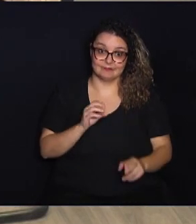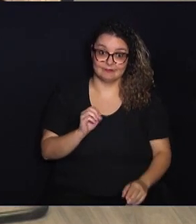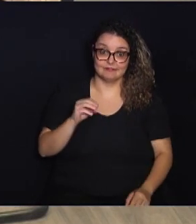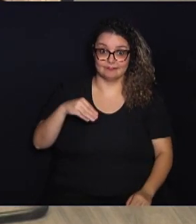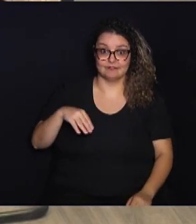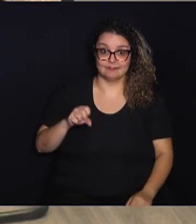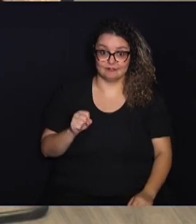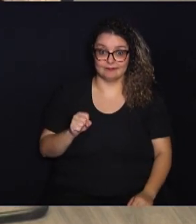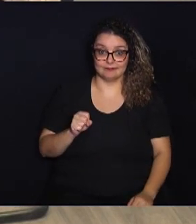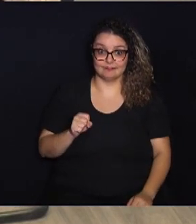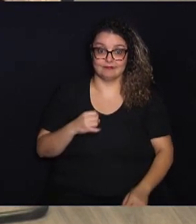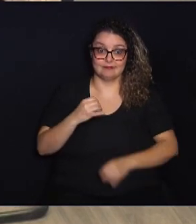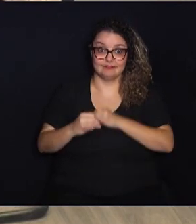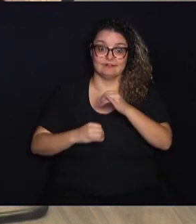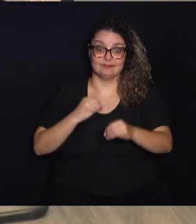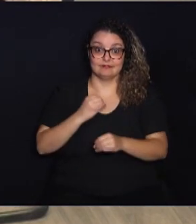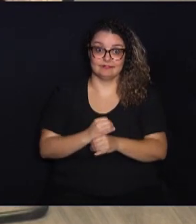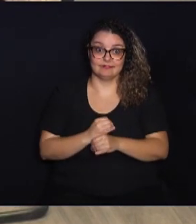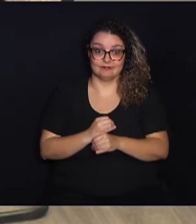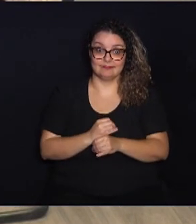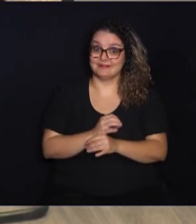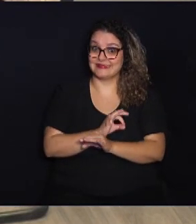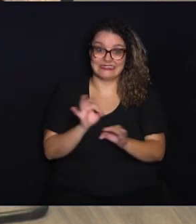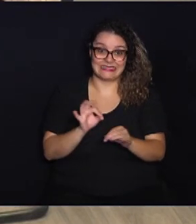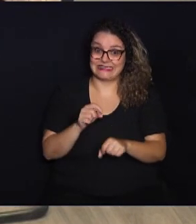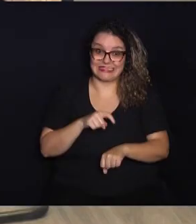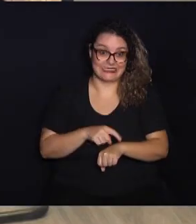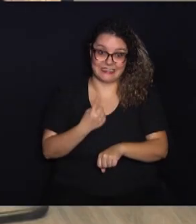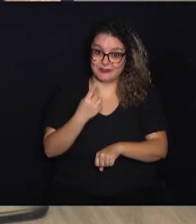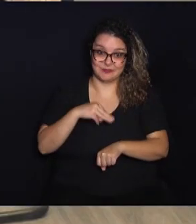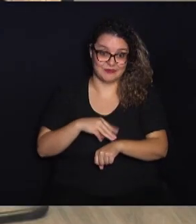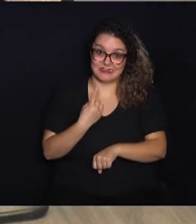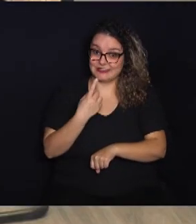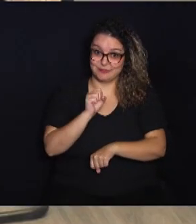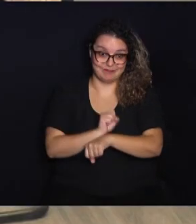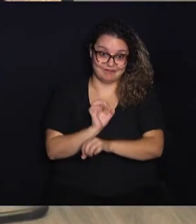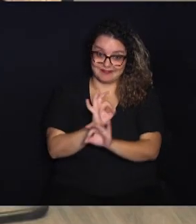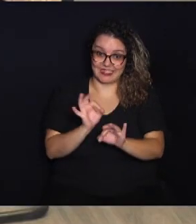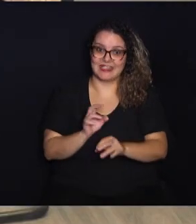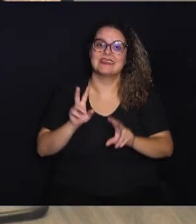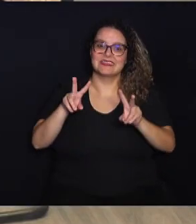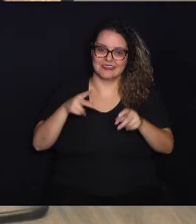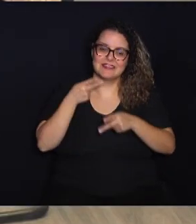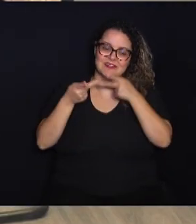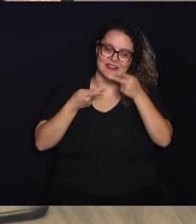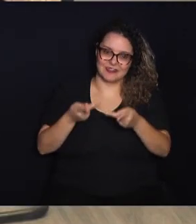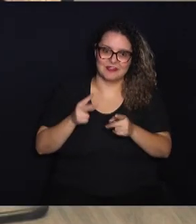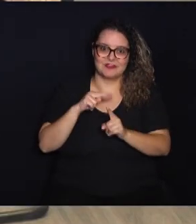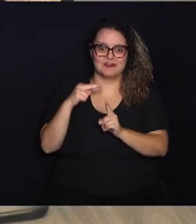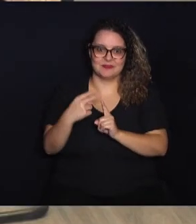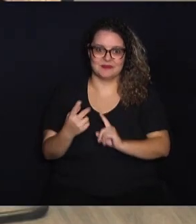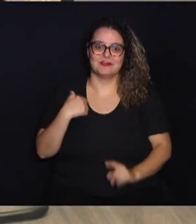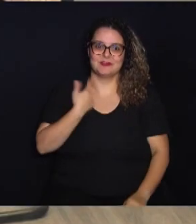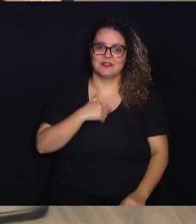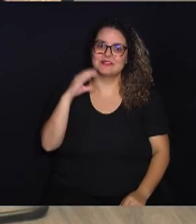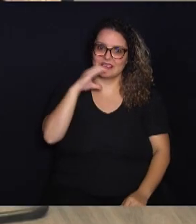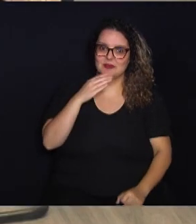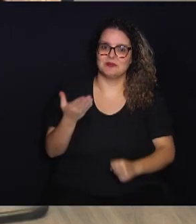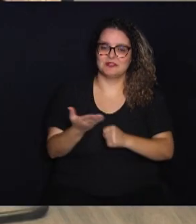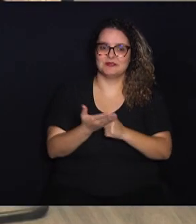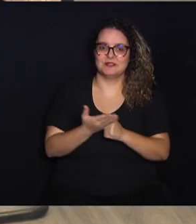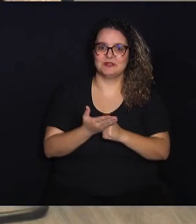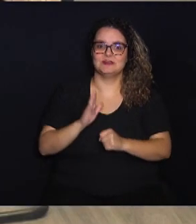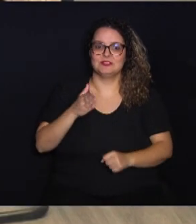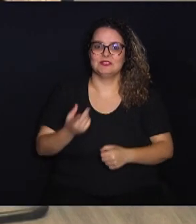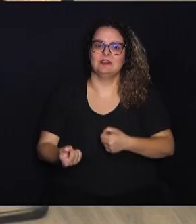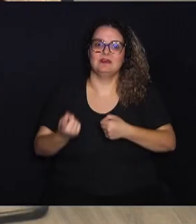OMS, a internet em nenhum minuto, nenhum segundo. E é sobre isso que a gente está falando aqui no Ponto de Vista. Nós vamos para o intervalo e daqui a